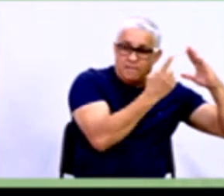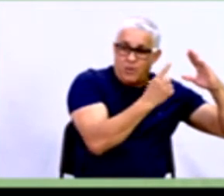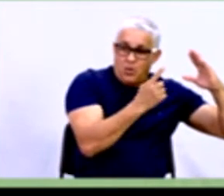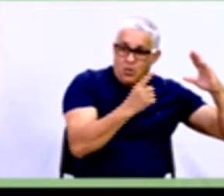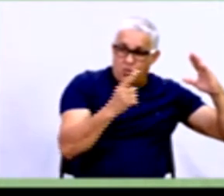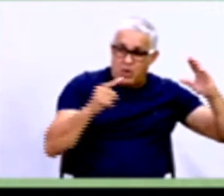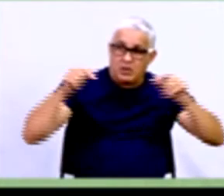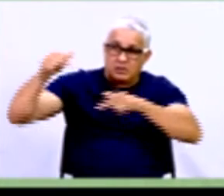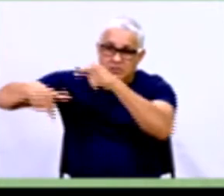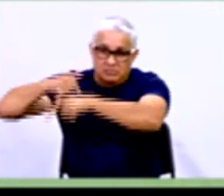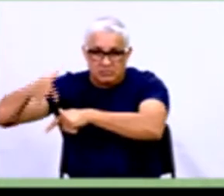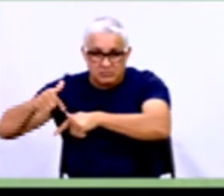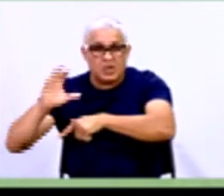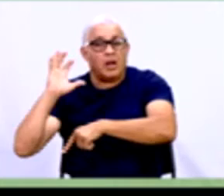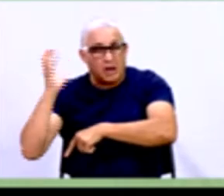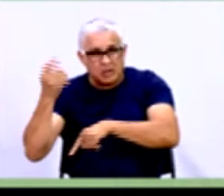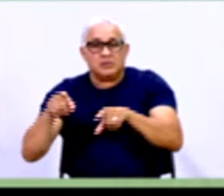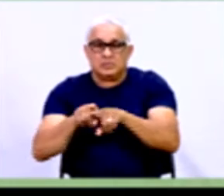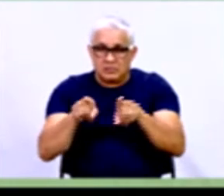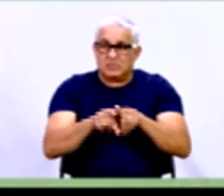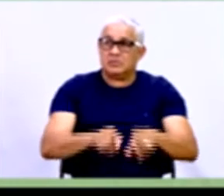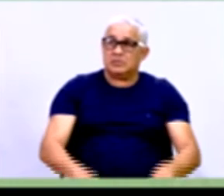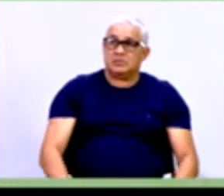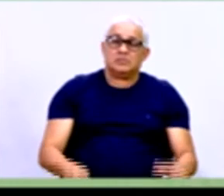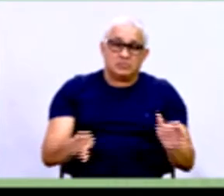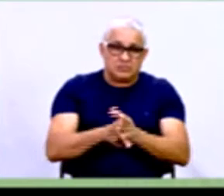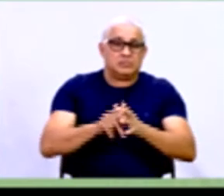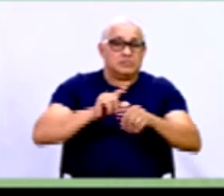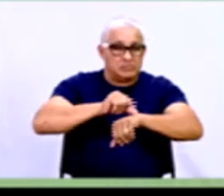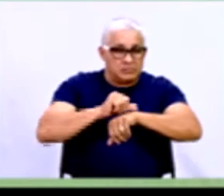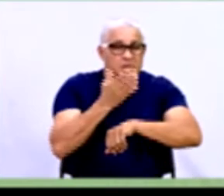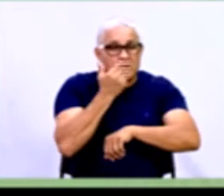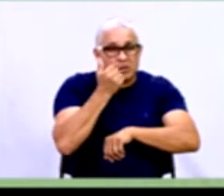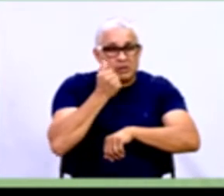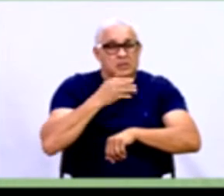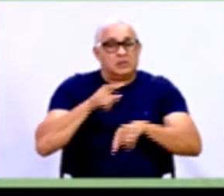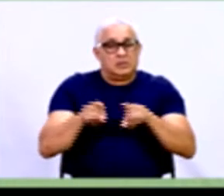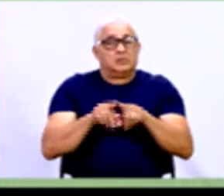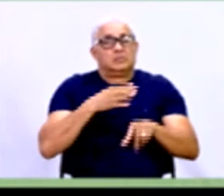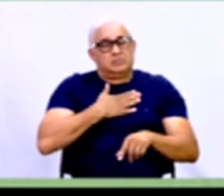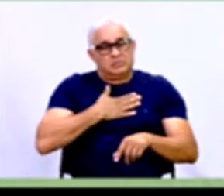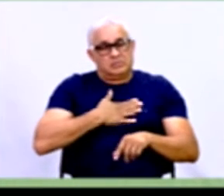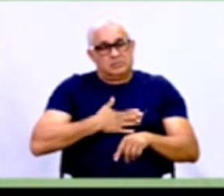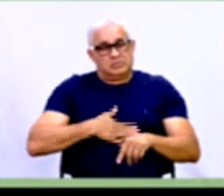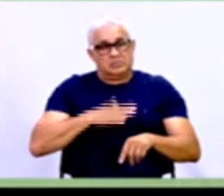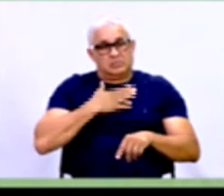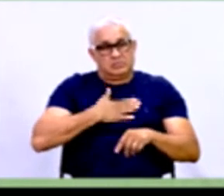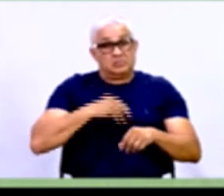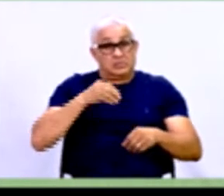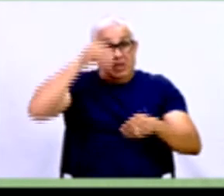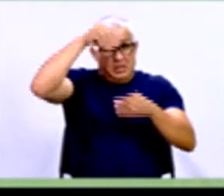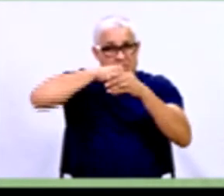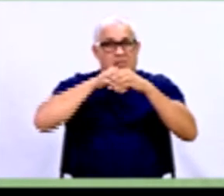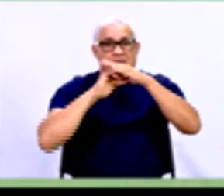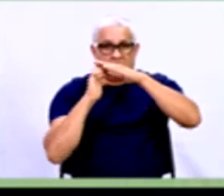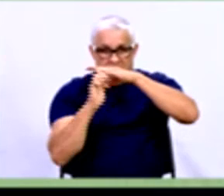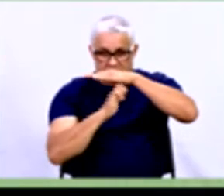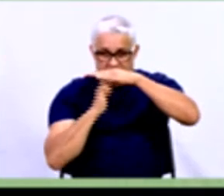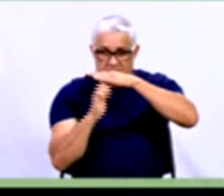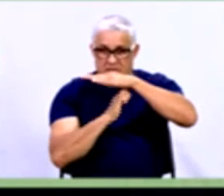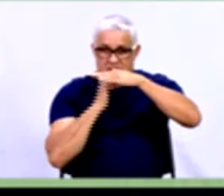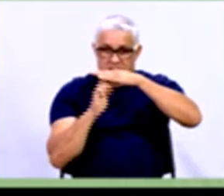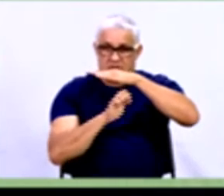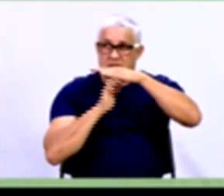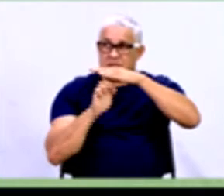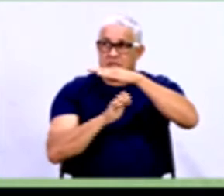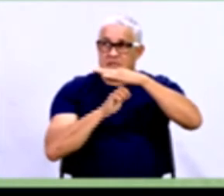aquela. Período destinado à alimentação e ao descanso, desde que você esteja no local, na